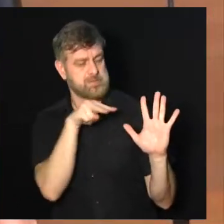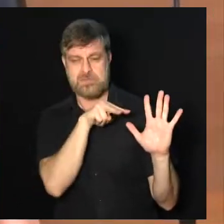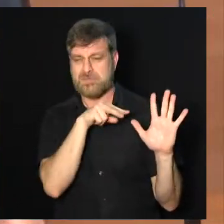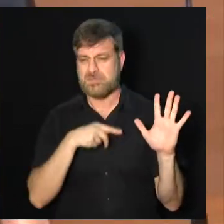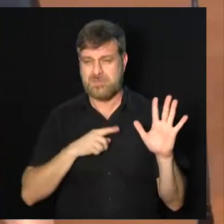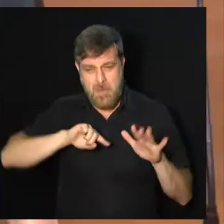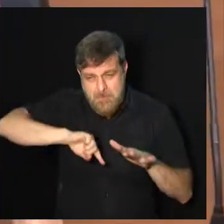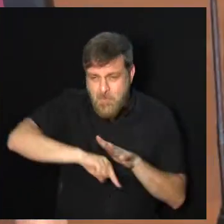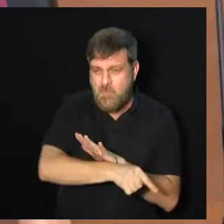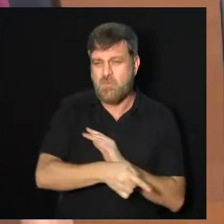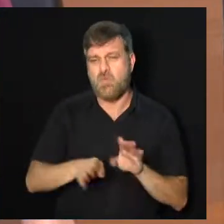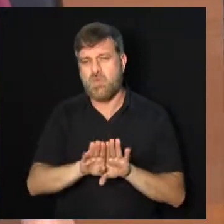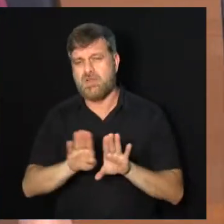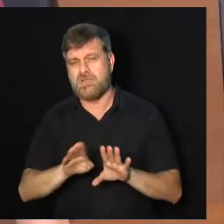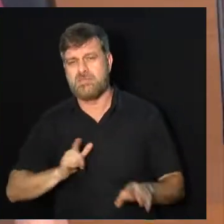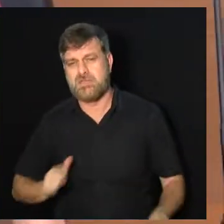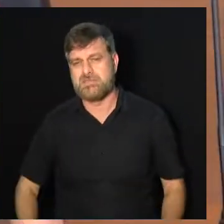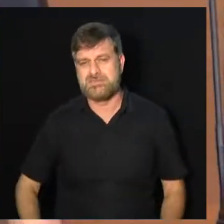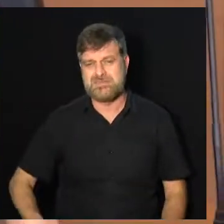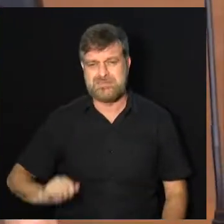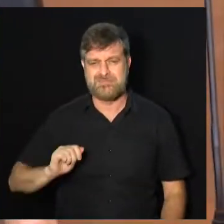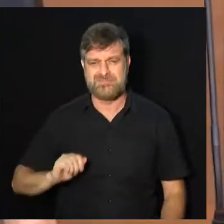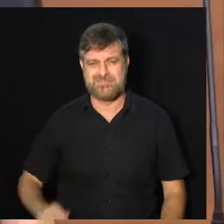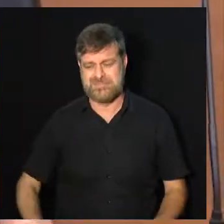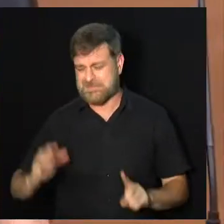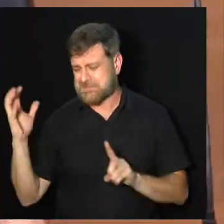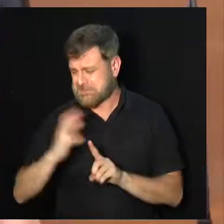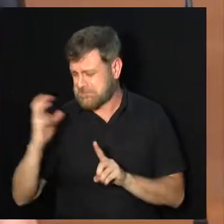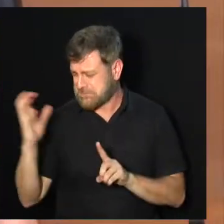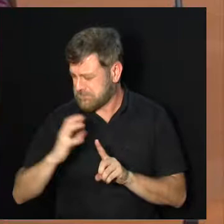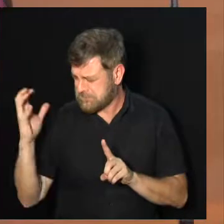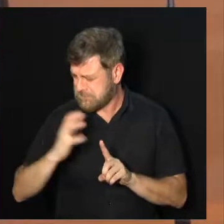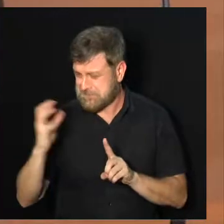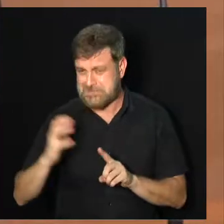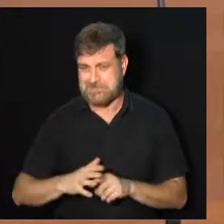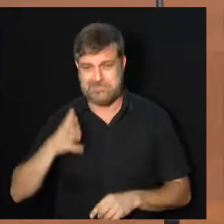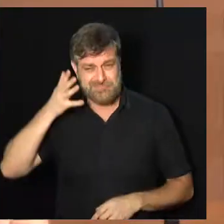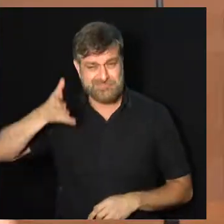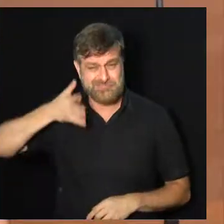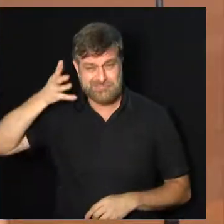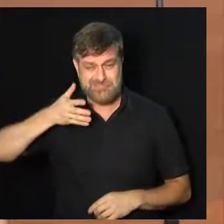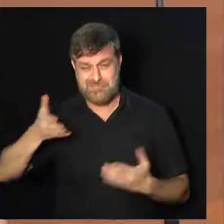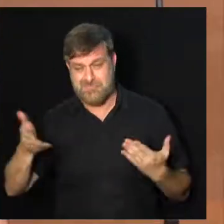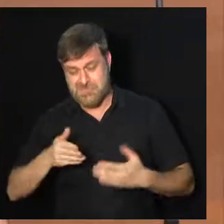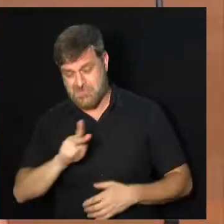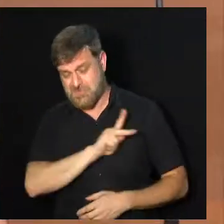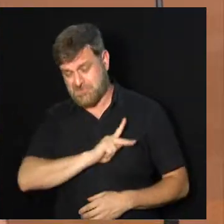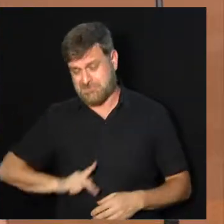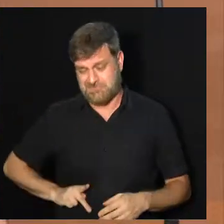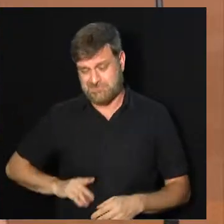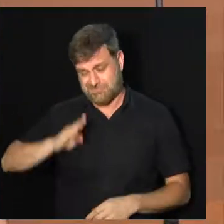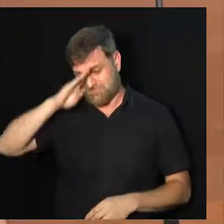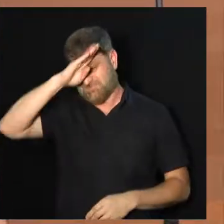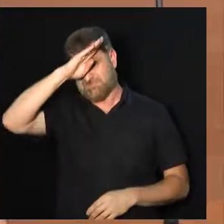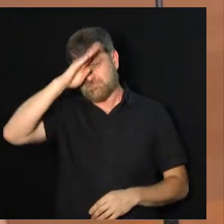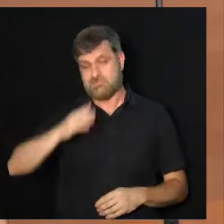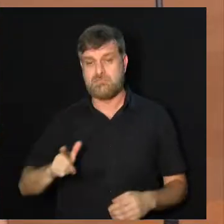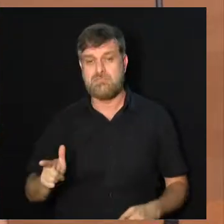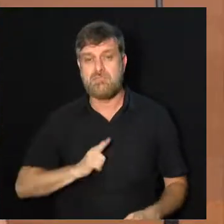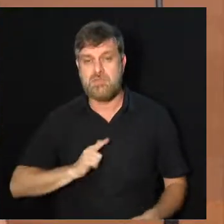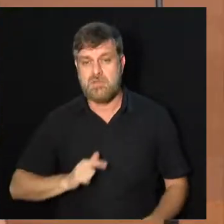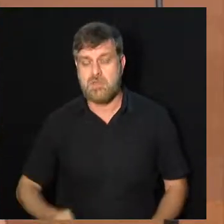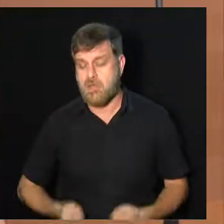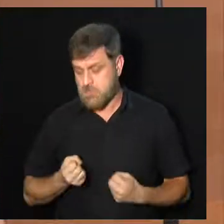ampla e menos, vamos dizer, contaminada com o discurso vigente nesse momento no governo federal, tenham espaços para a